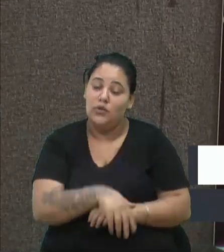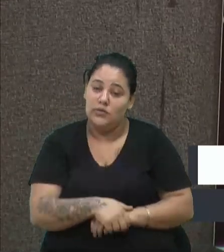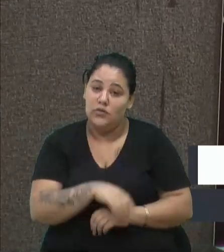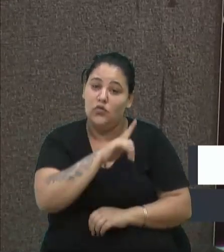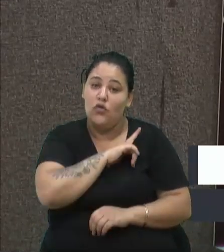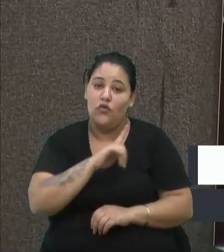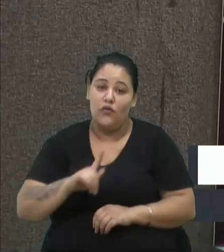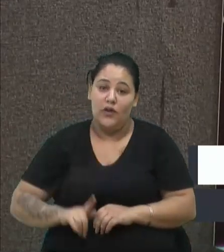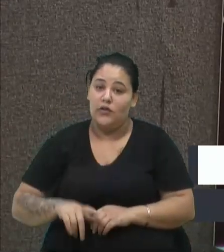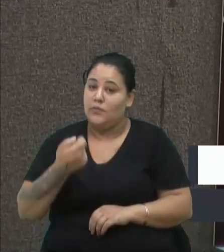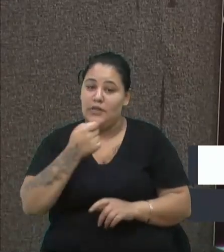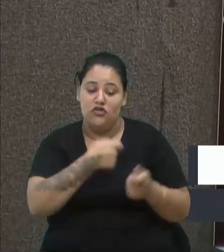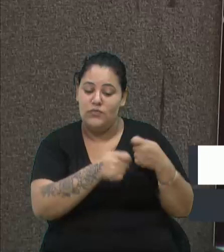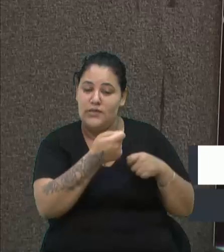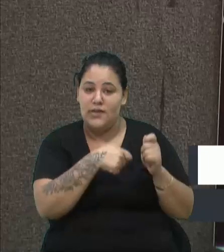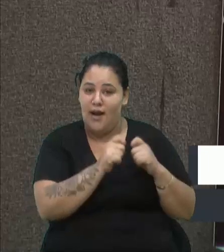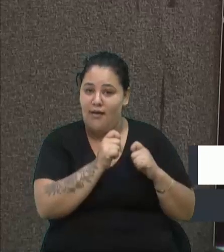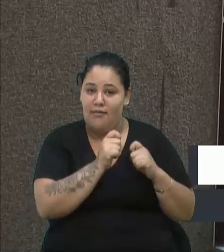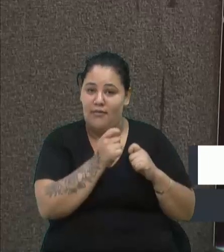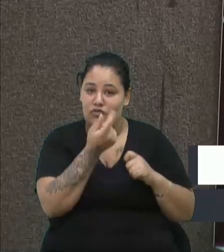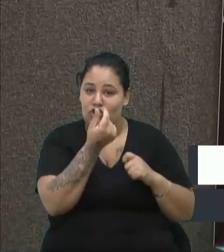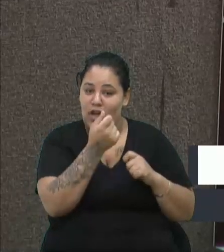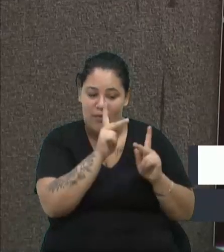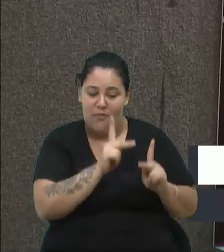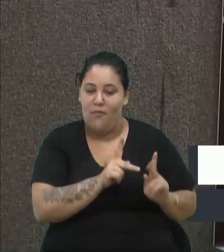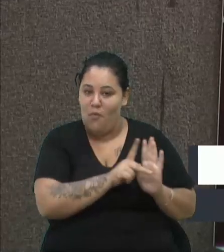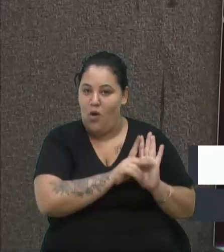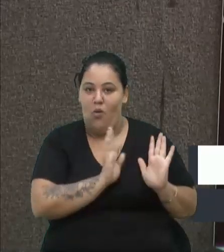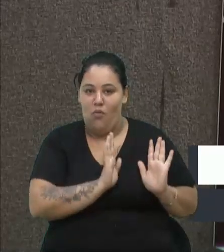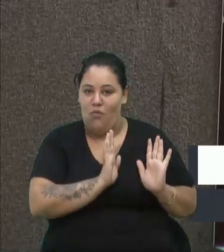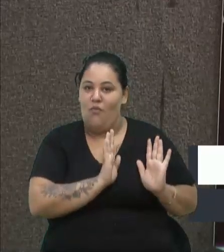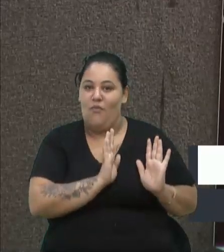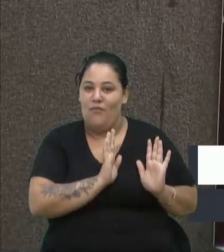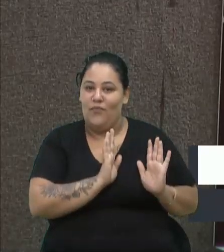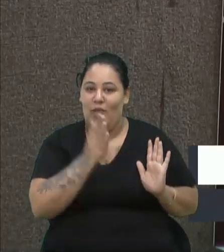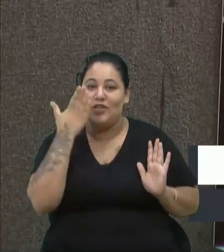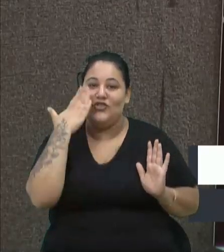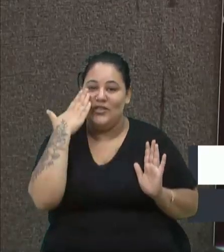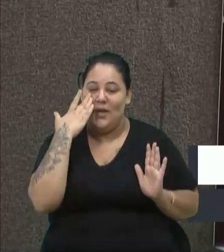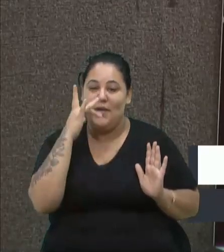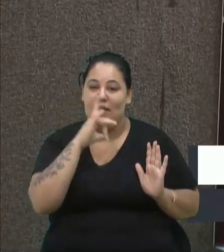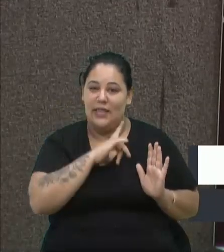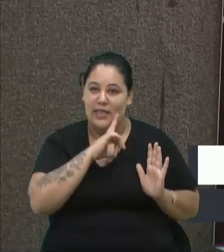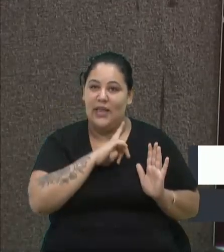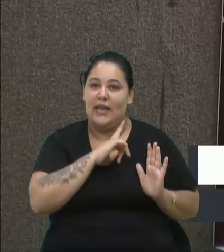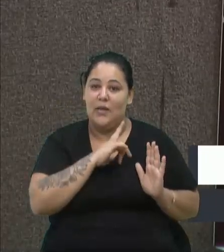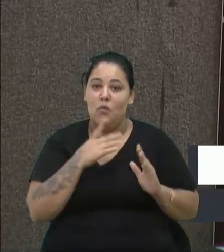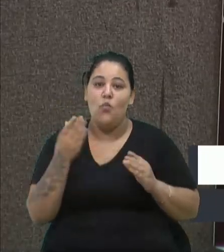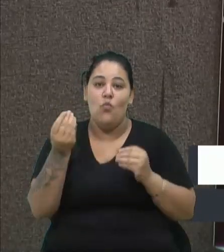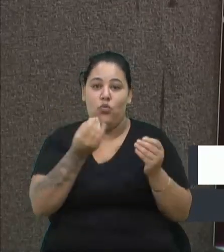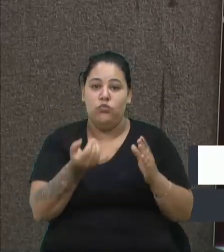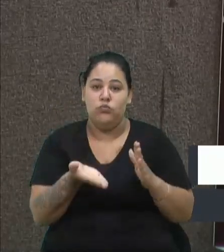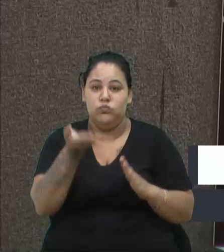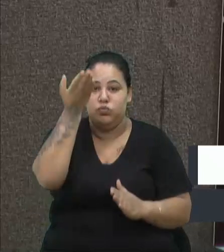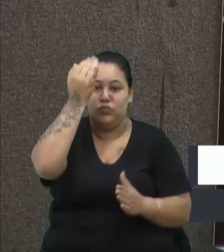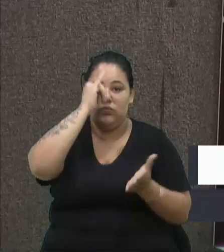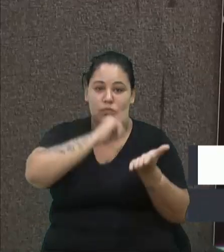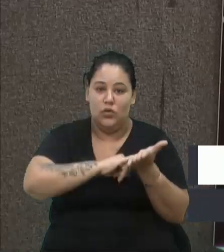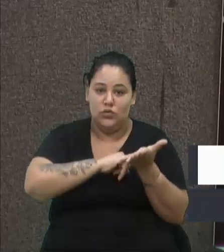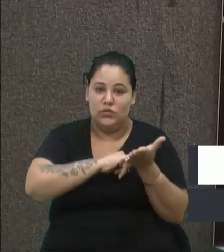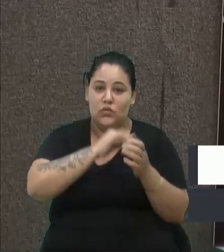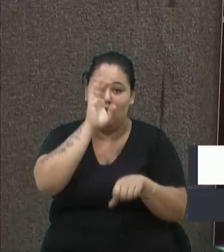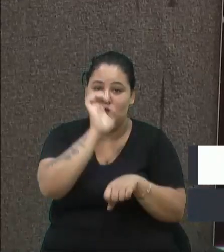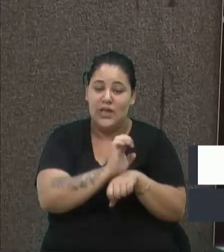que administrar isso aí. Perfeito. Então, a gente sabe que temos uma altíssima carga tributária, um Estado